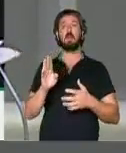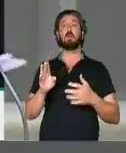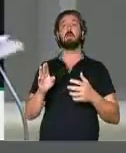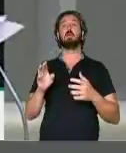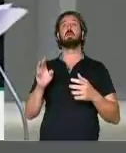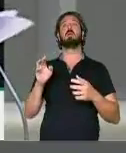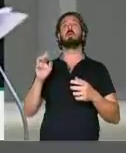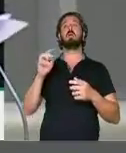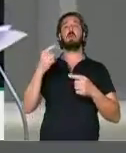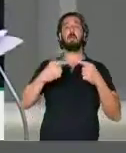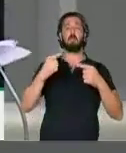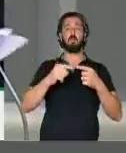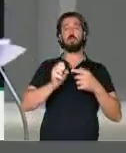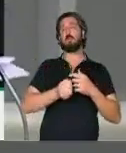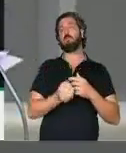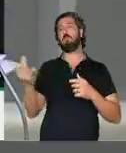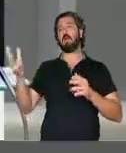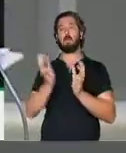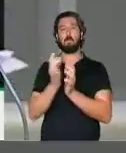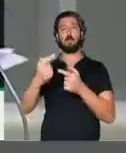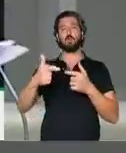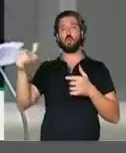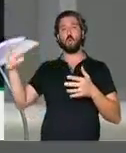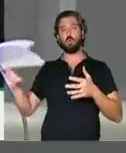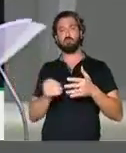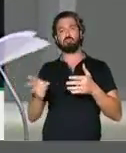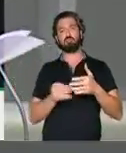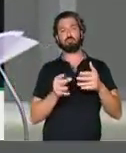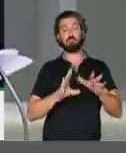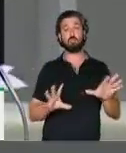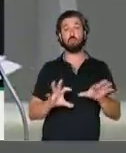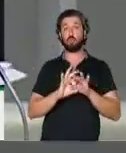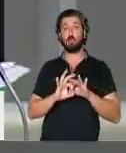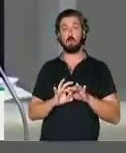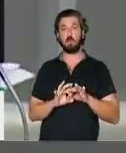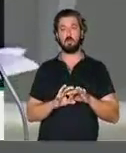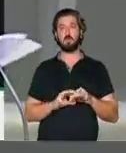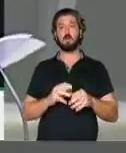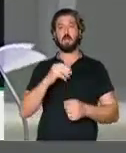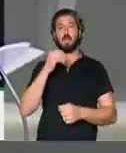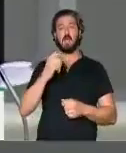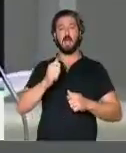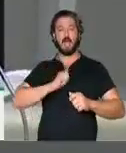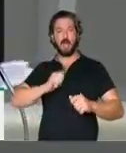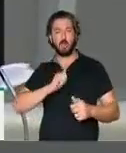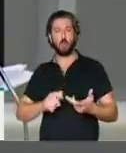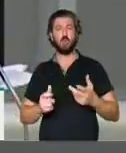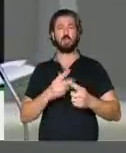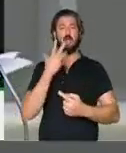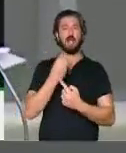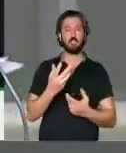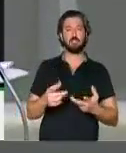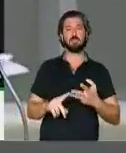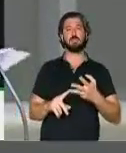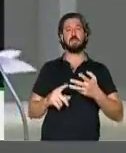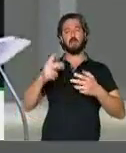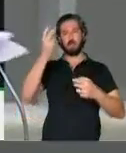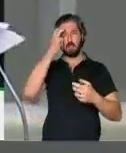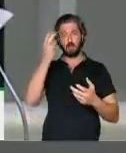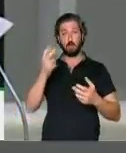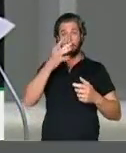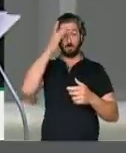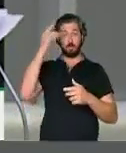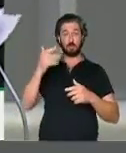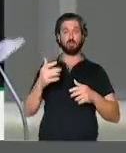e políticos de todos os partidos. Nos somamos a artistas, intelectuais, formadores